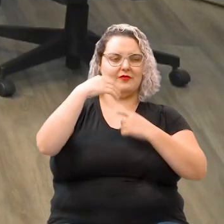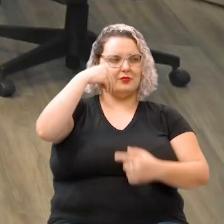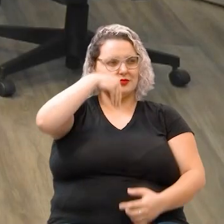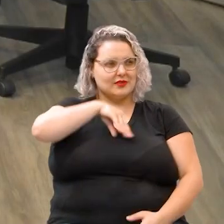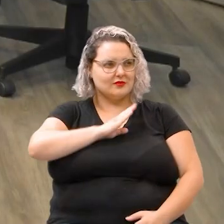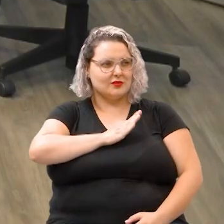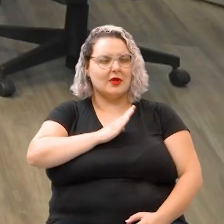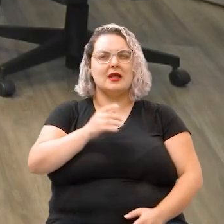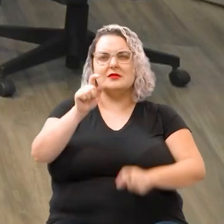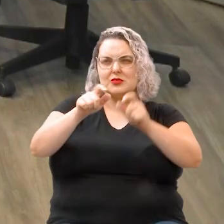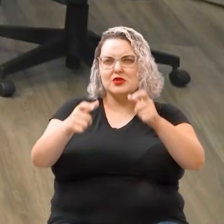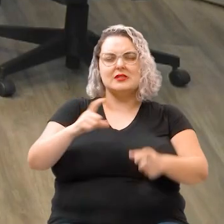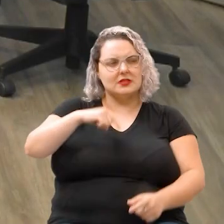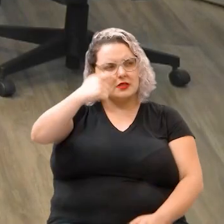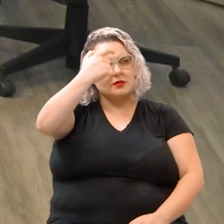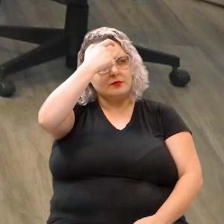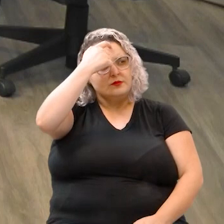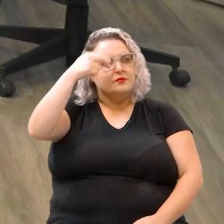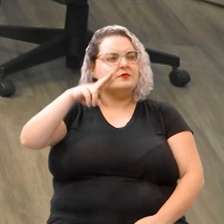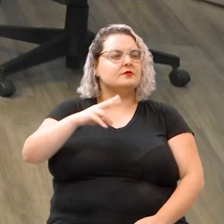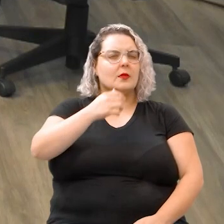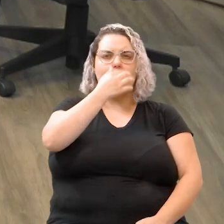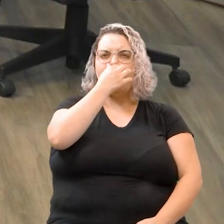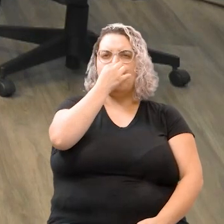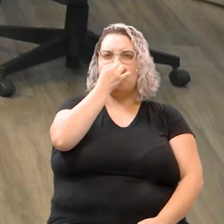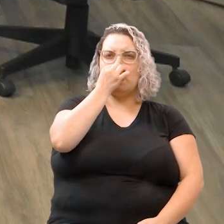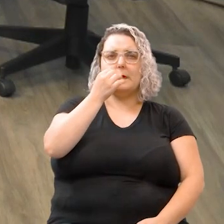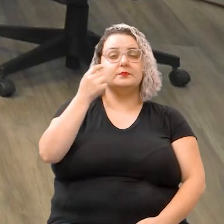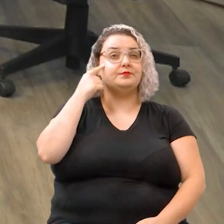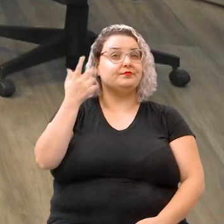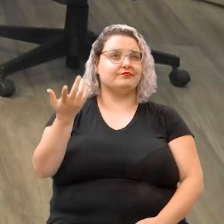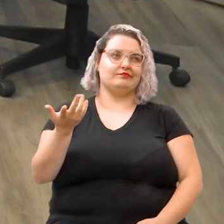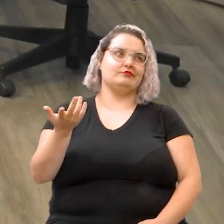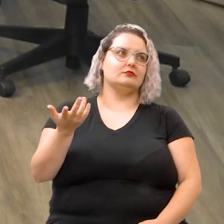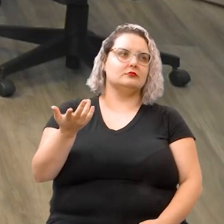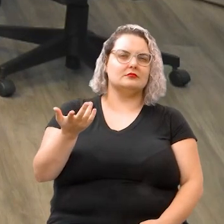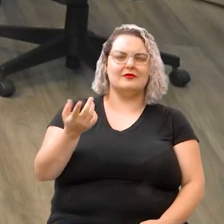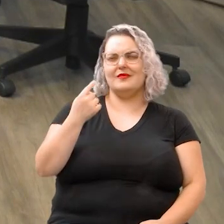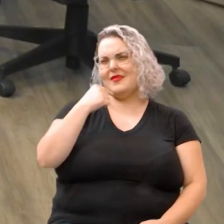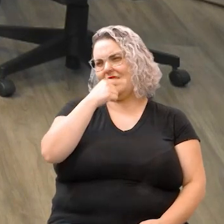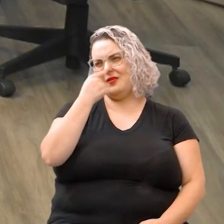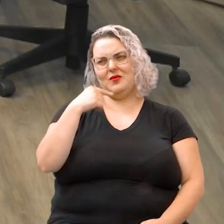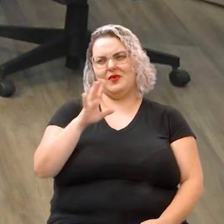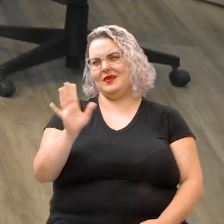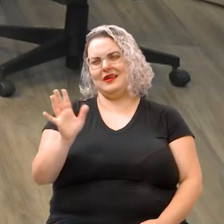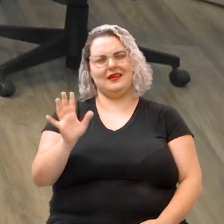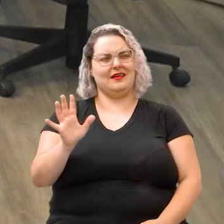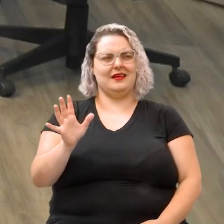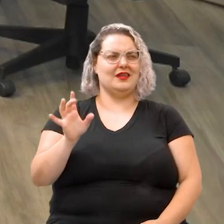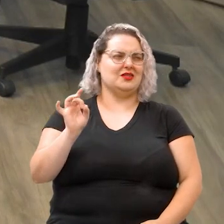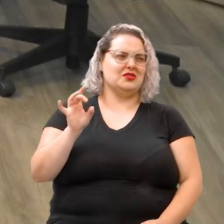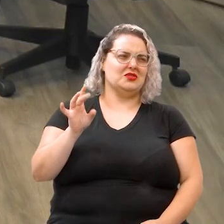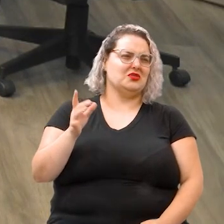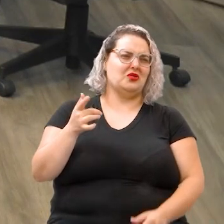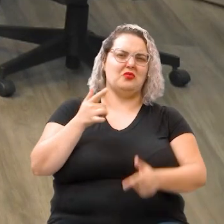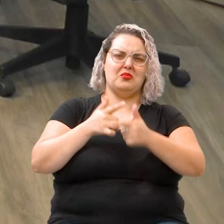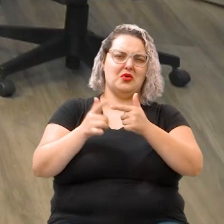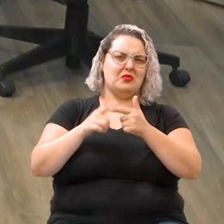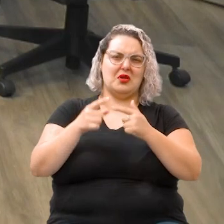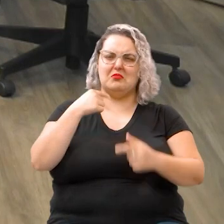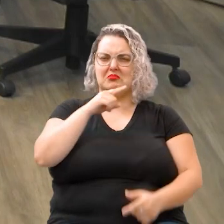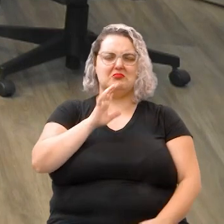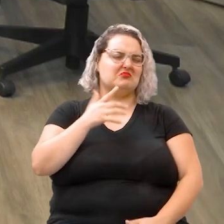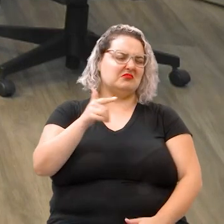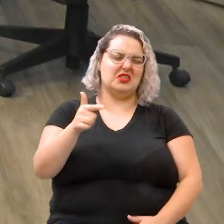sobre isso, ou ainda elas acabam pensando aquilo que não, a boca é algo que só vai dar ali um problema na boca e